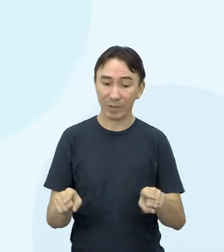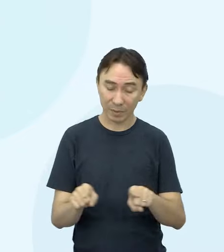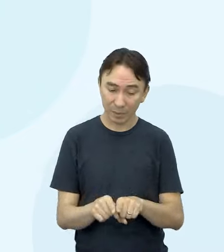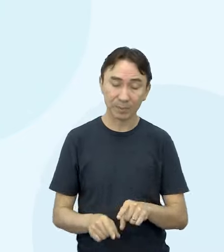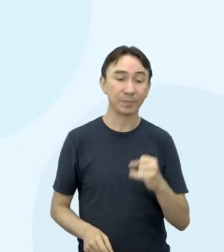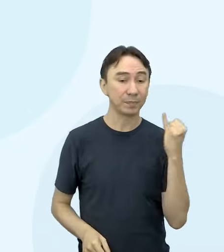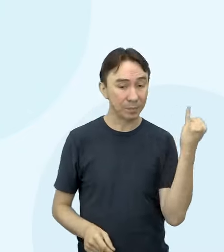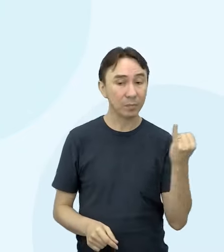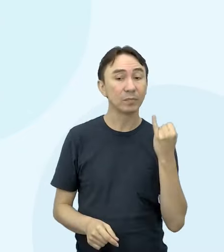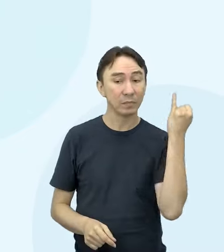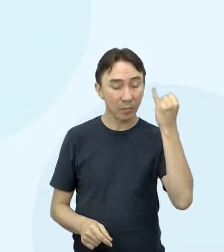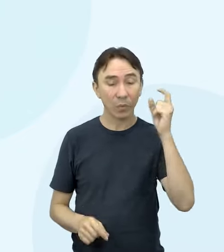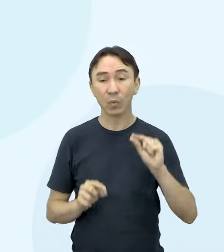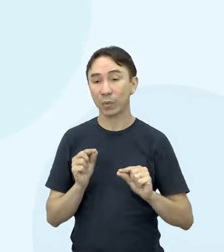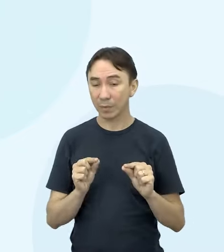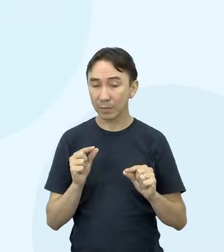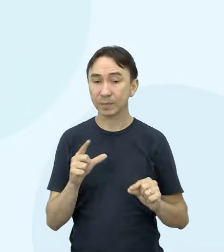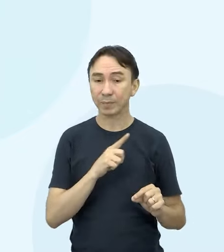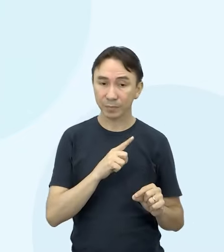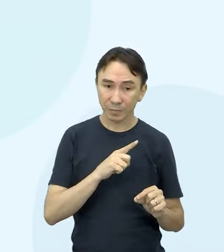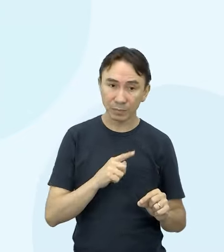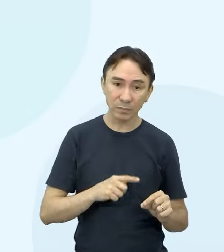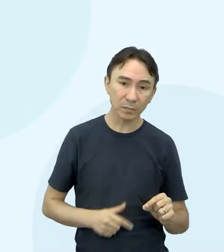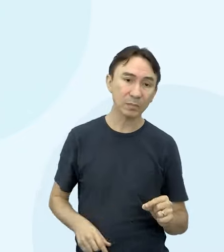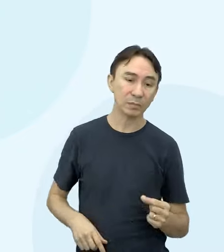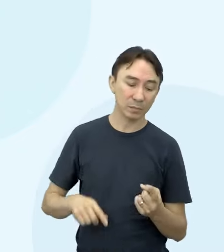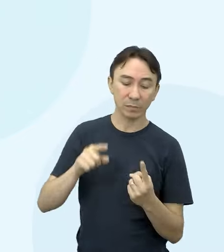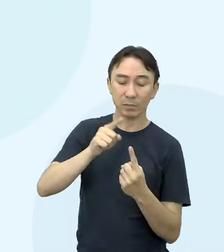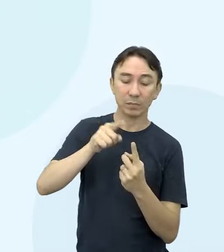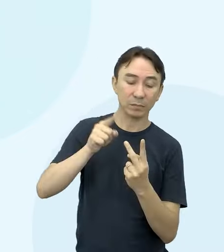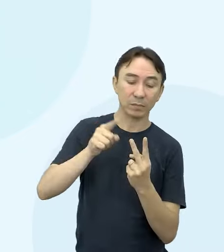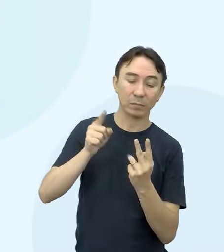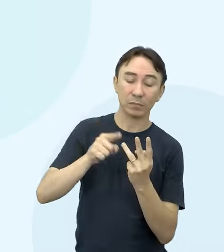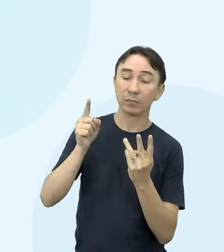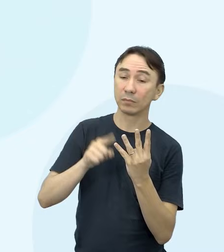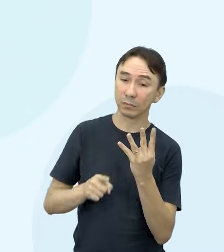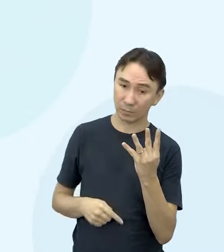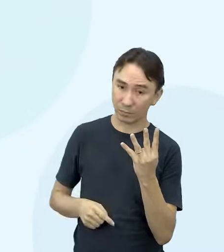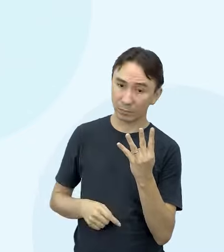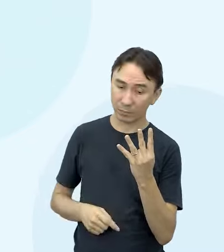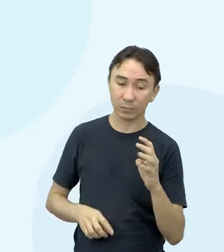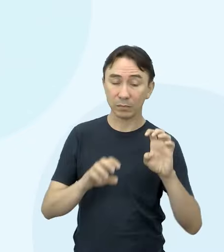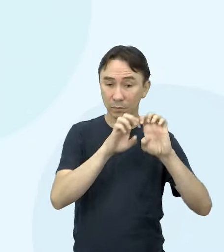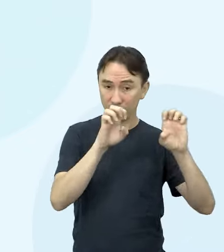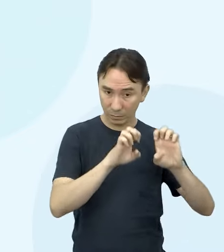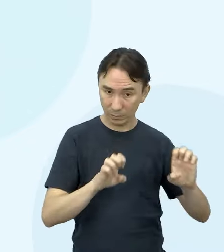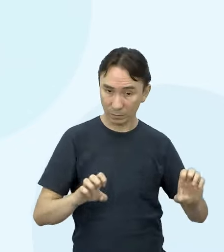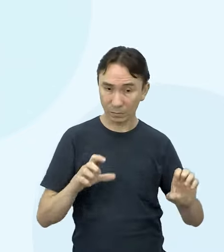há 4 eixos estruturantes, que é a investigação científica, né, os processos